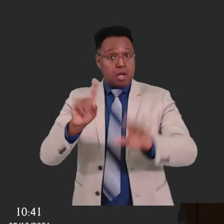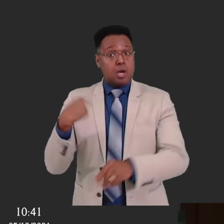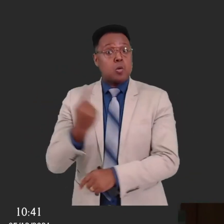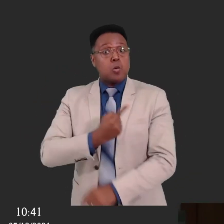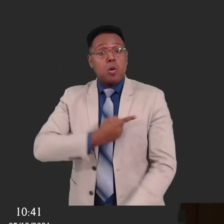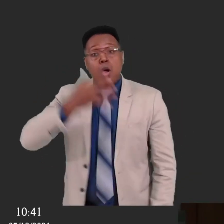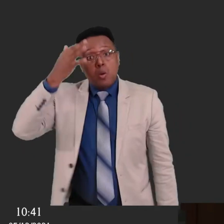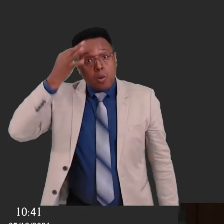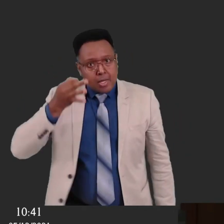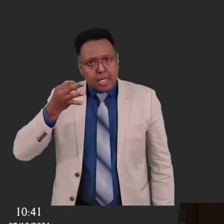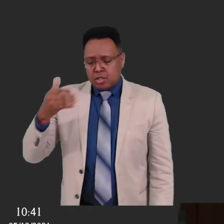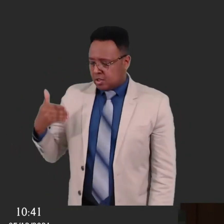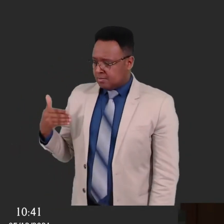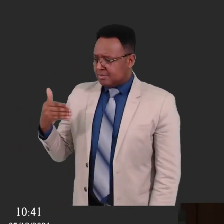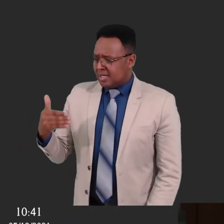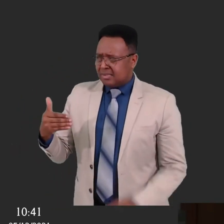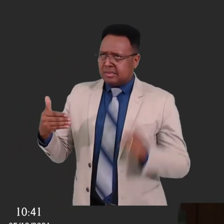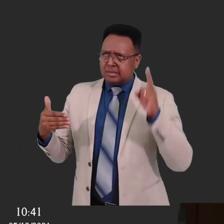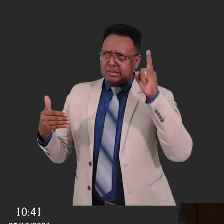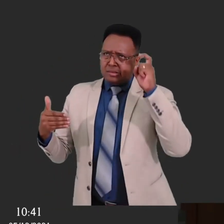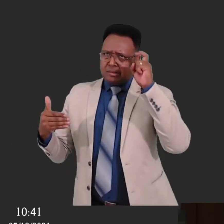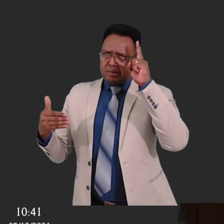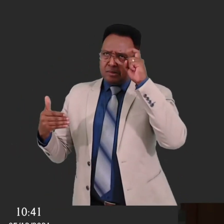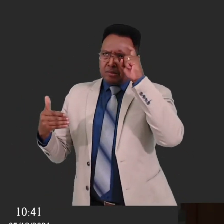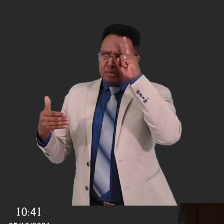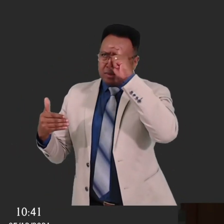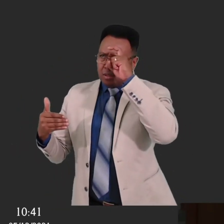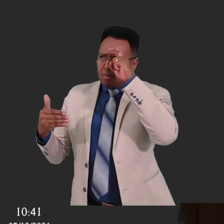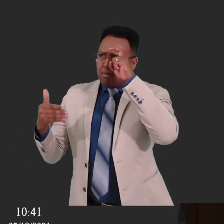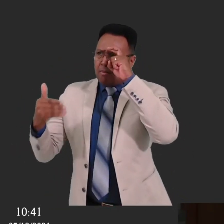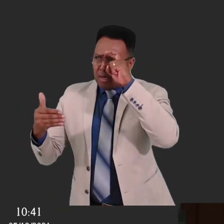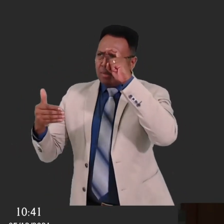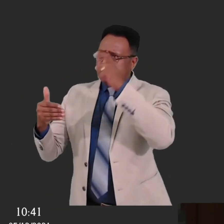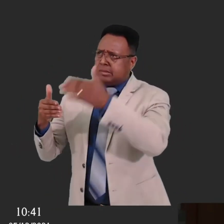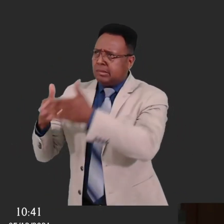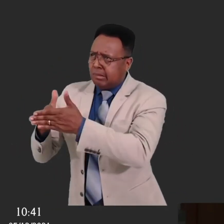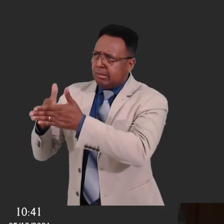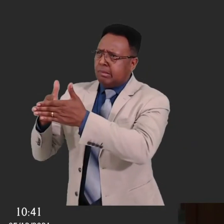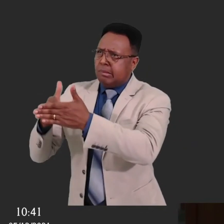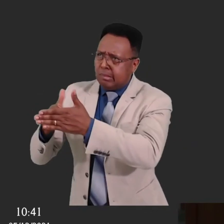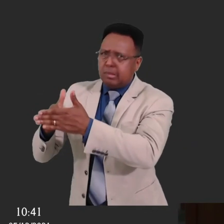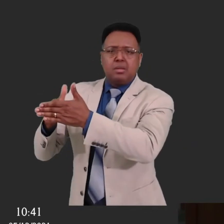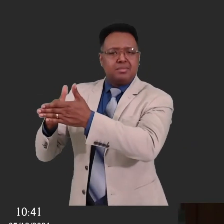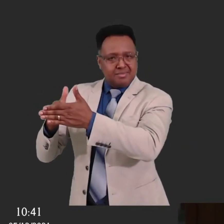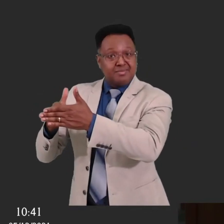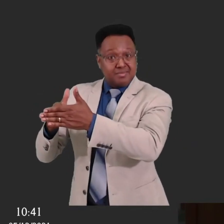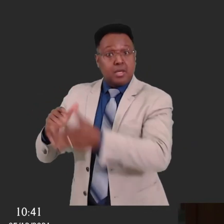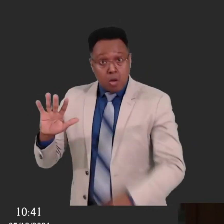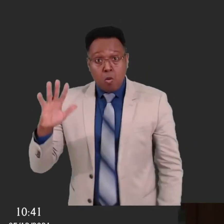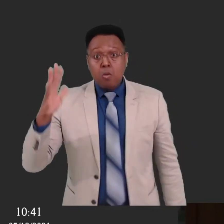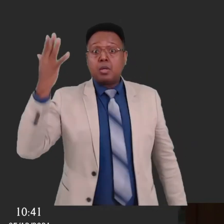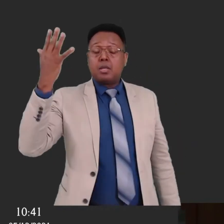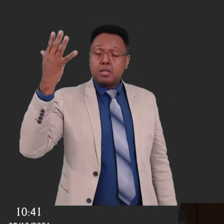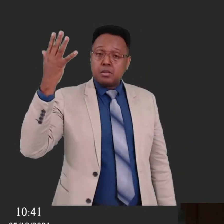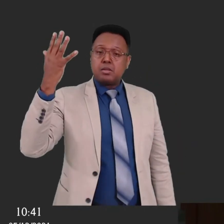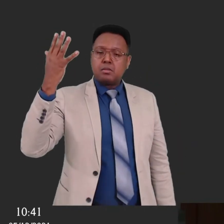tendo dificuldades e obstáculos que surgem a cada momento, que são